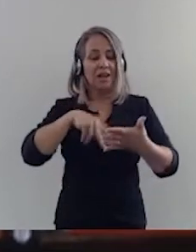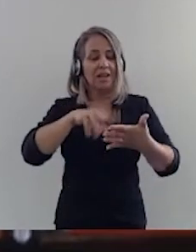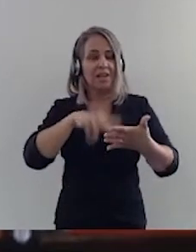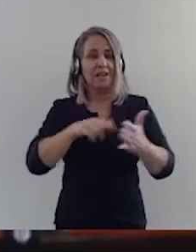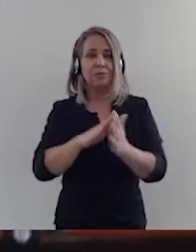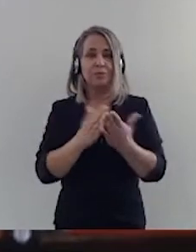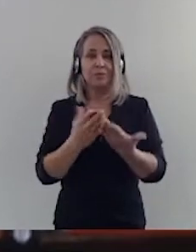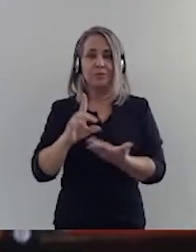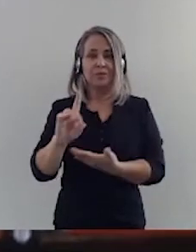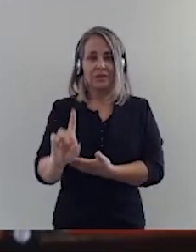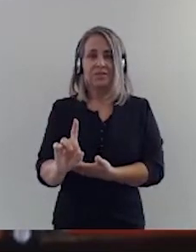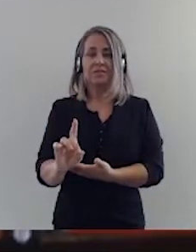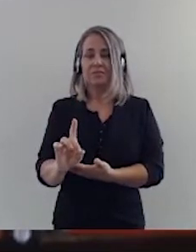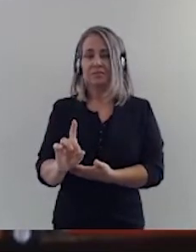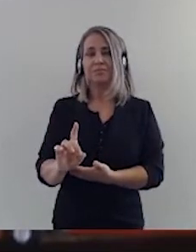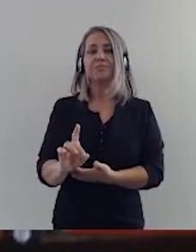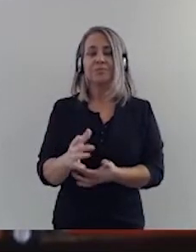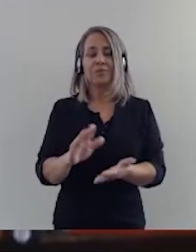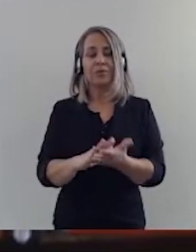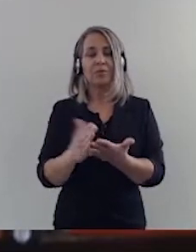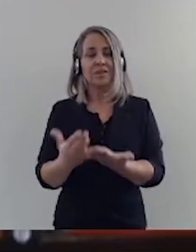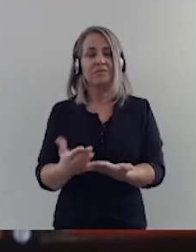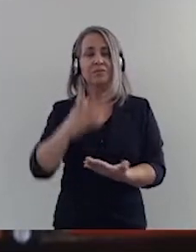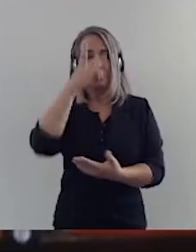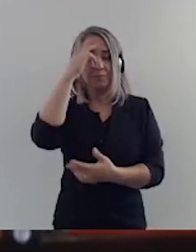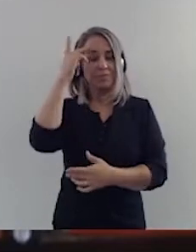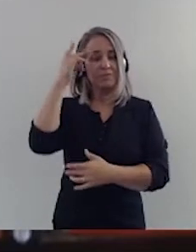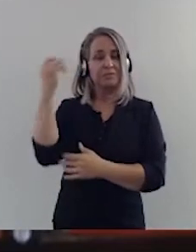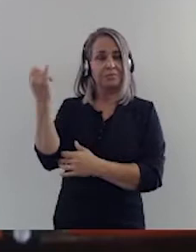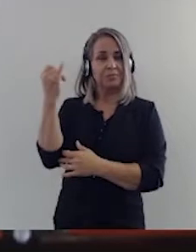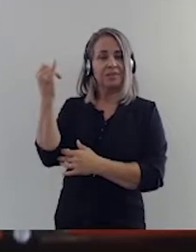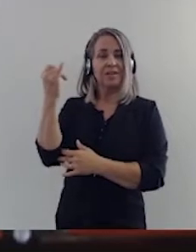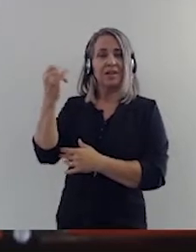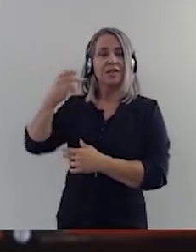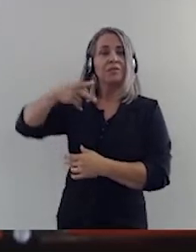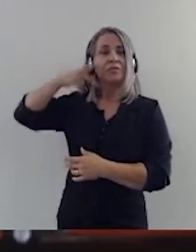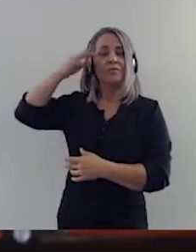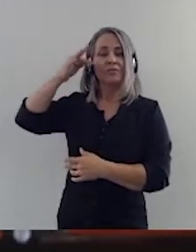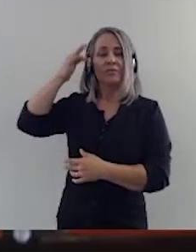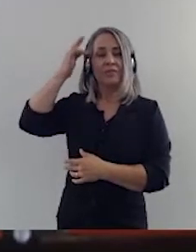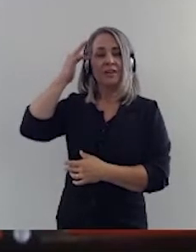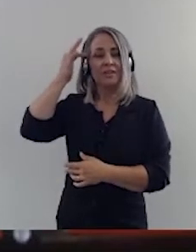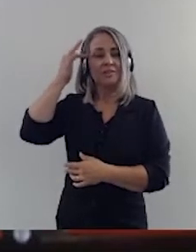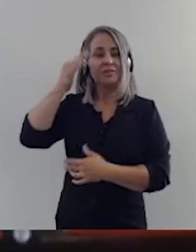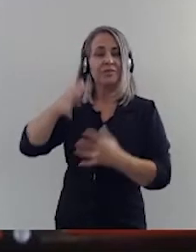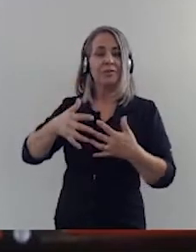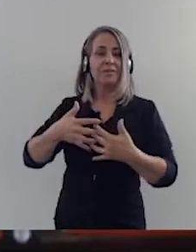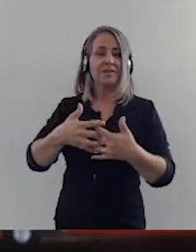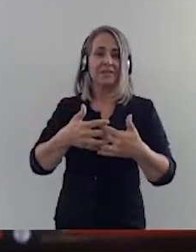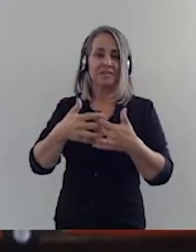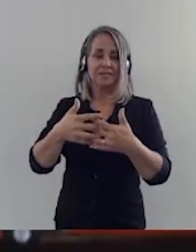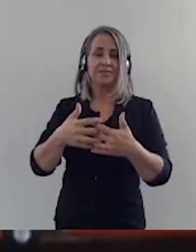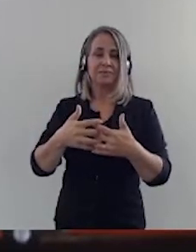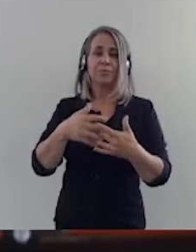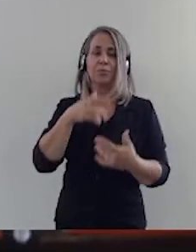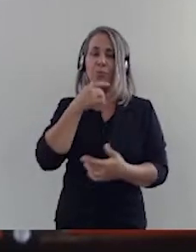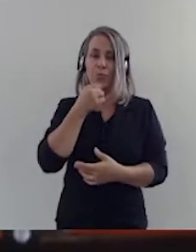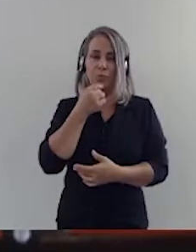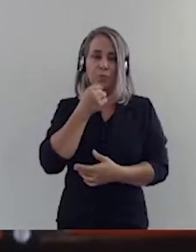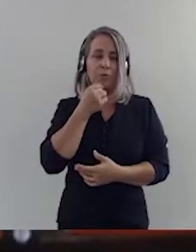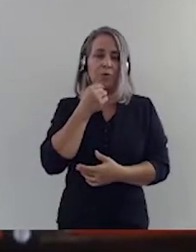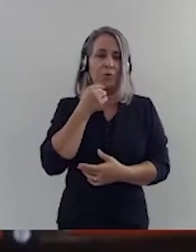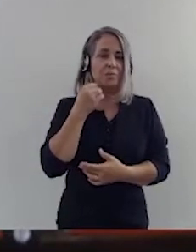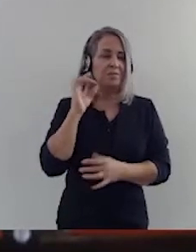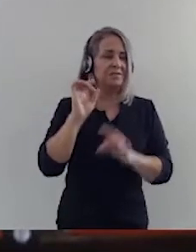de um grande filósofo americano, que foi Ronald Dworkin. Dworkin,